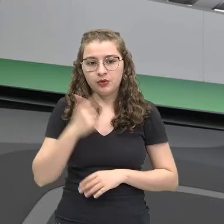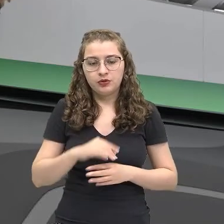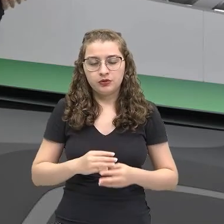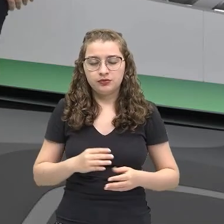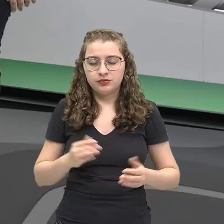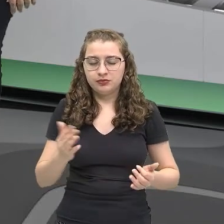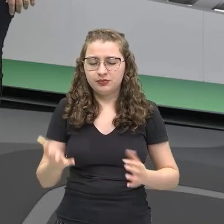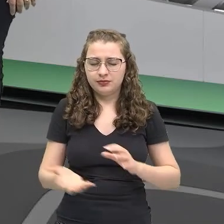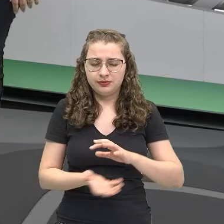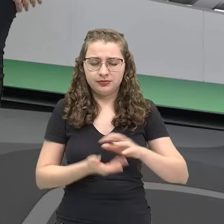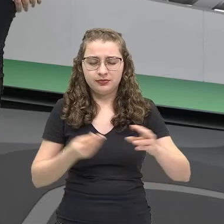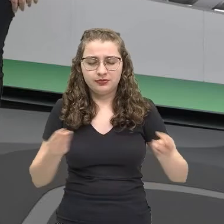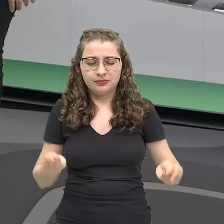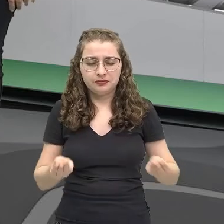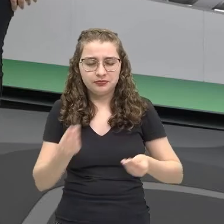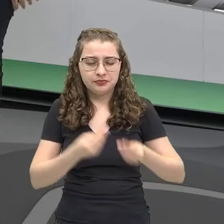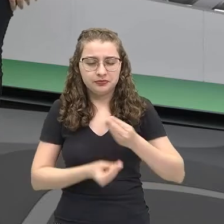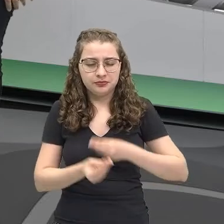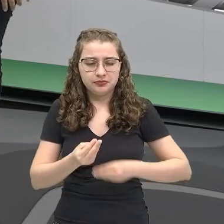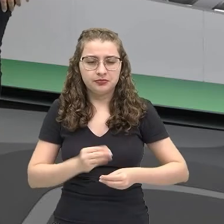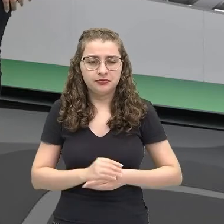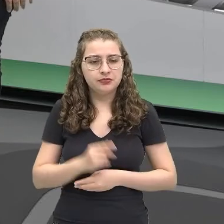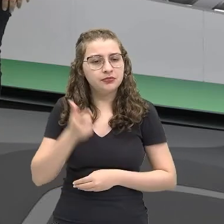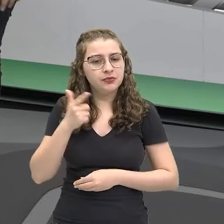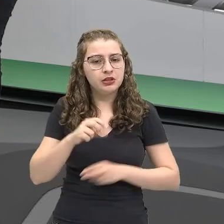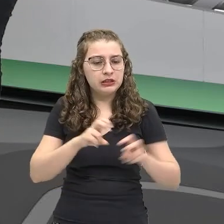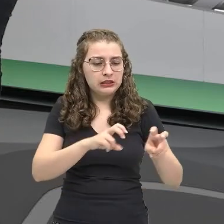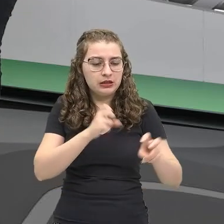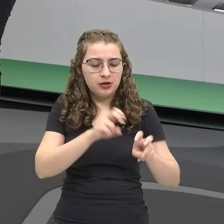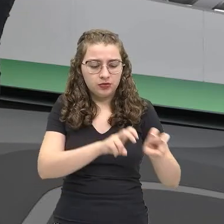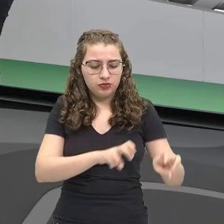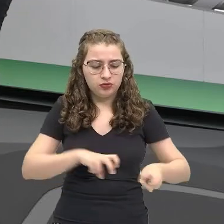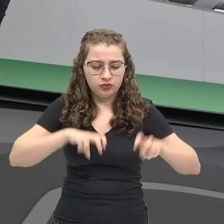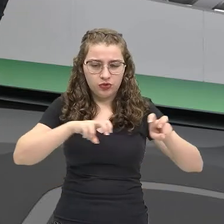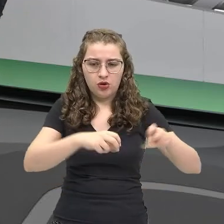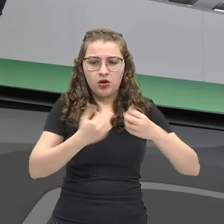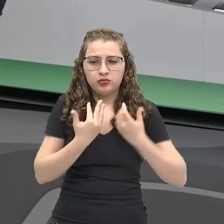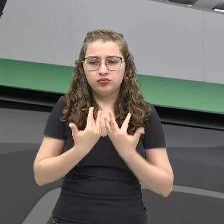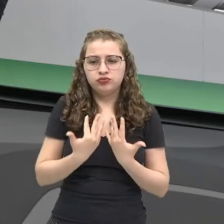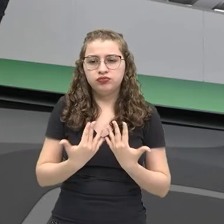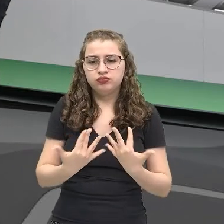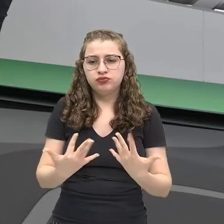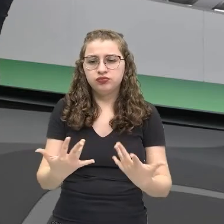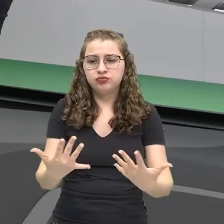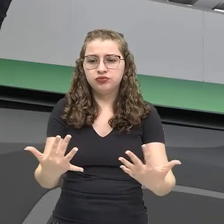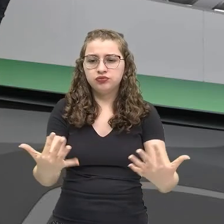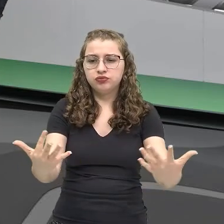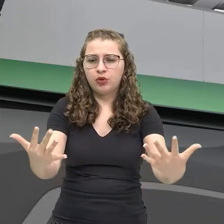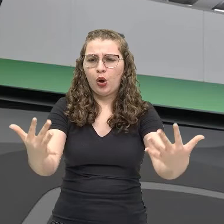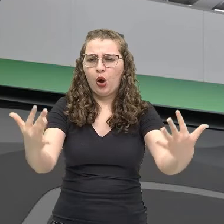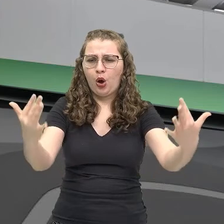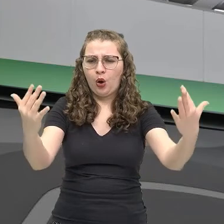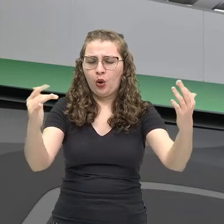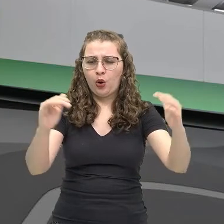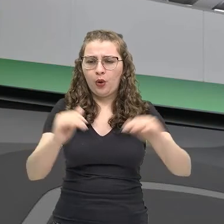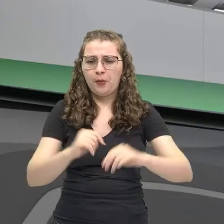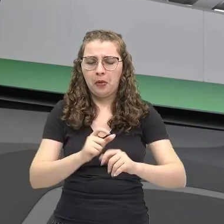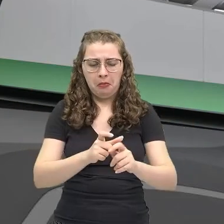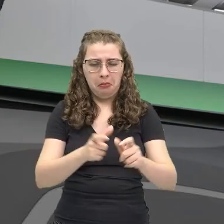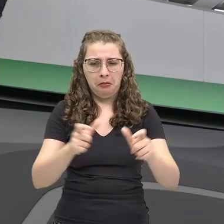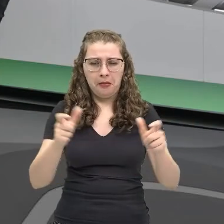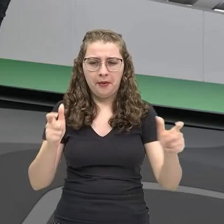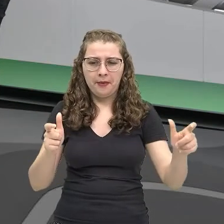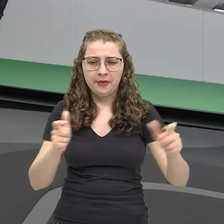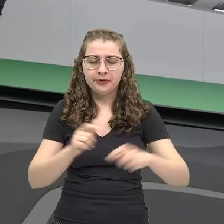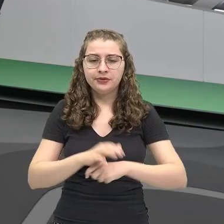adubos. Então, quando uma pessoa tem aí sua lavoura, não em quantidade pequena, mas uma quantidade muito